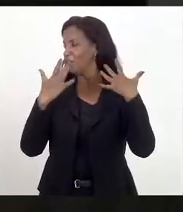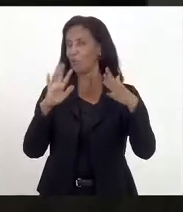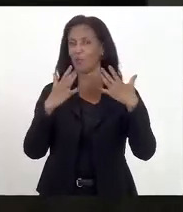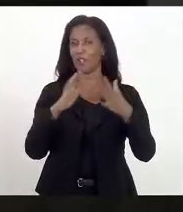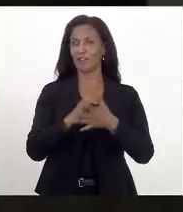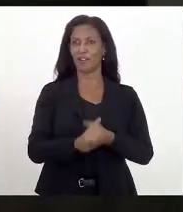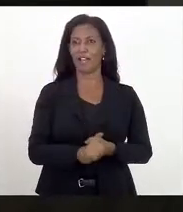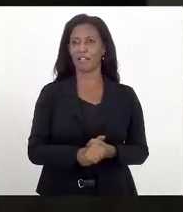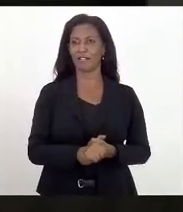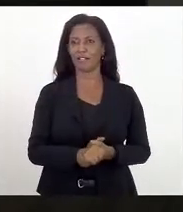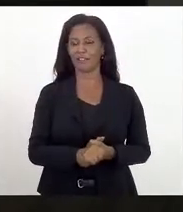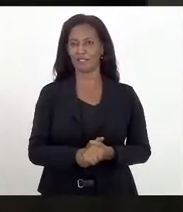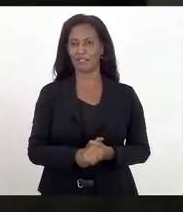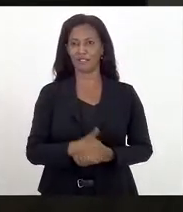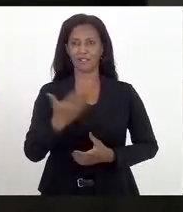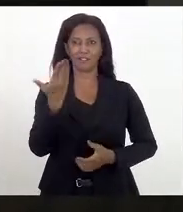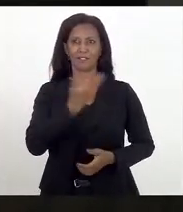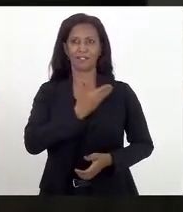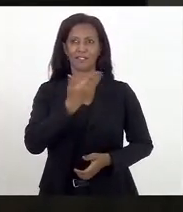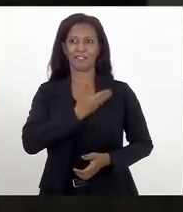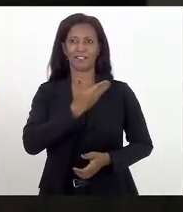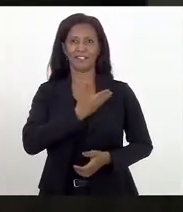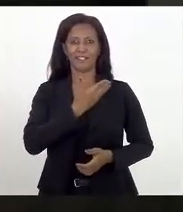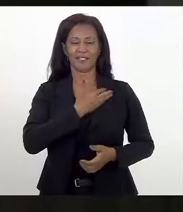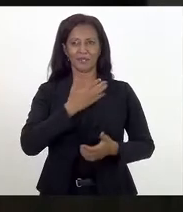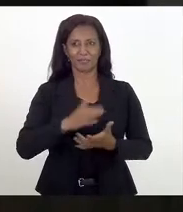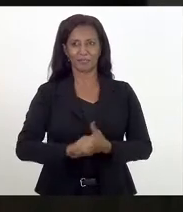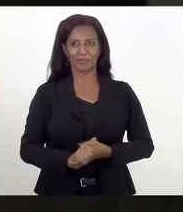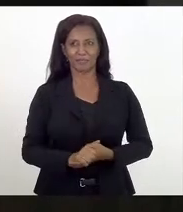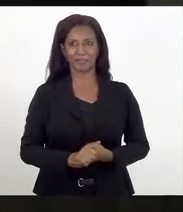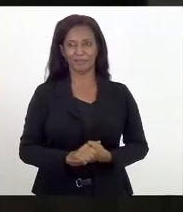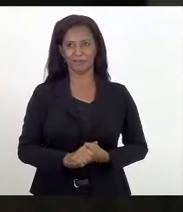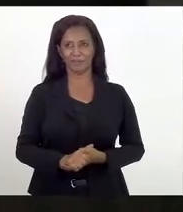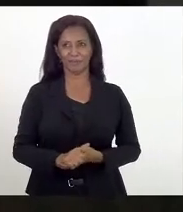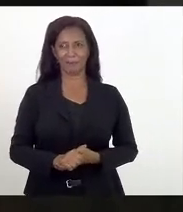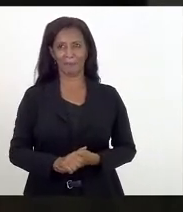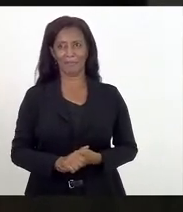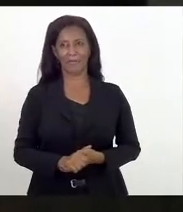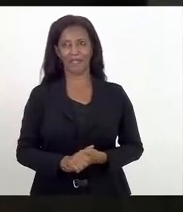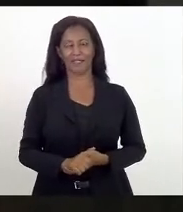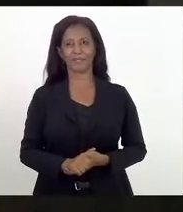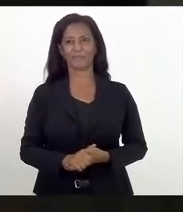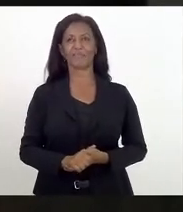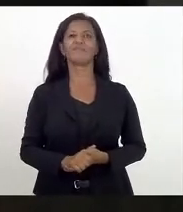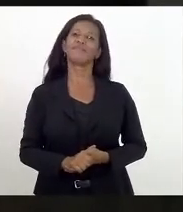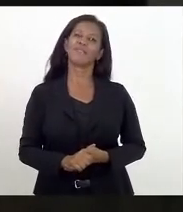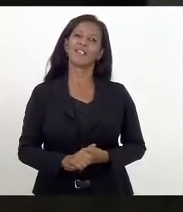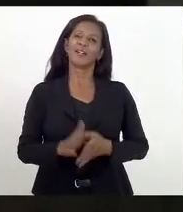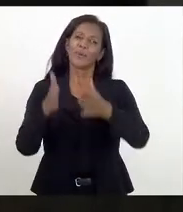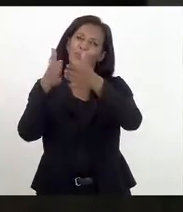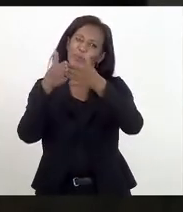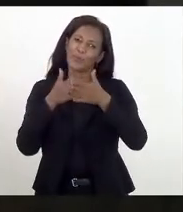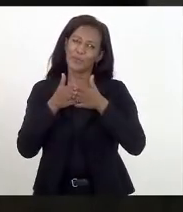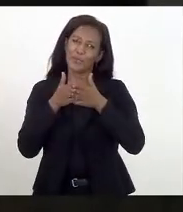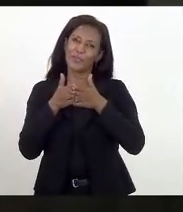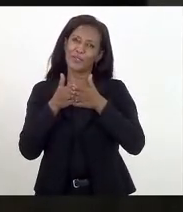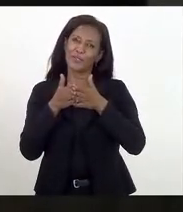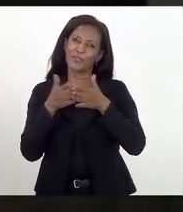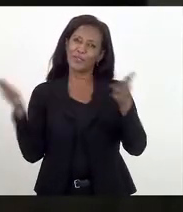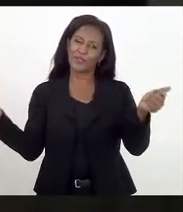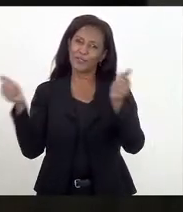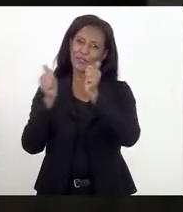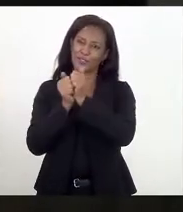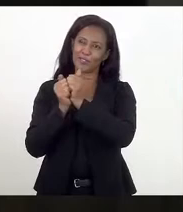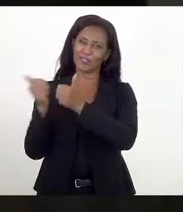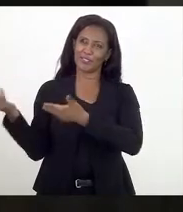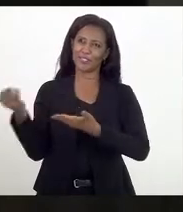do nosso amigo. Eu vou mais uma vez quebrar o protocolo. Doutor Rodrigo, por favor, fique conosco aqui.